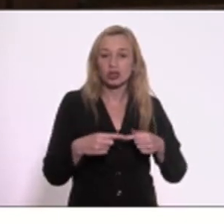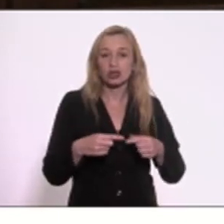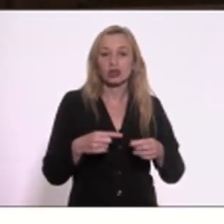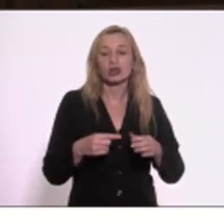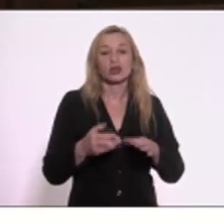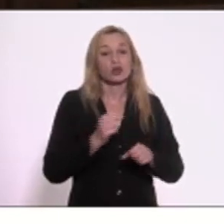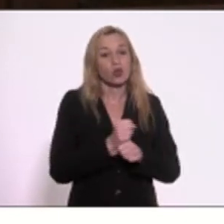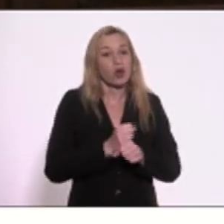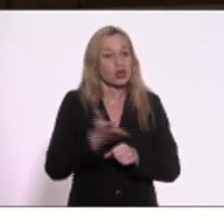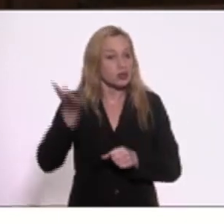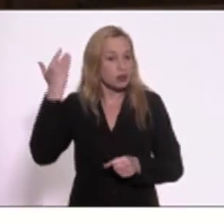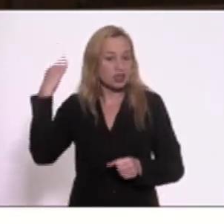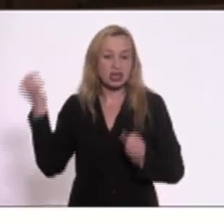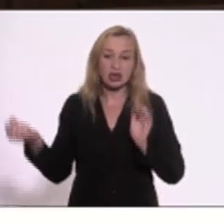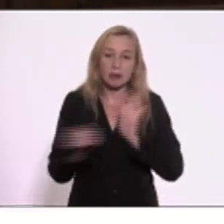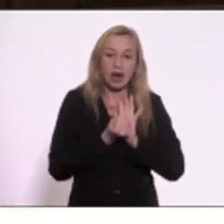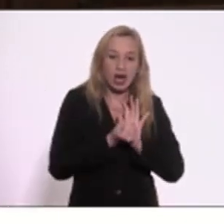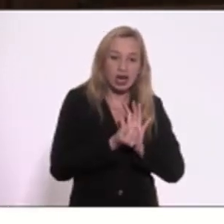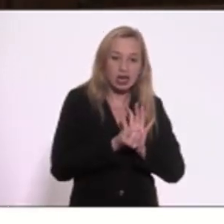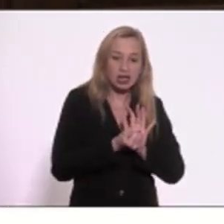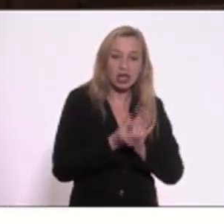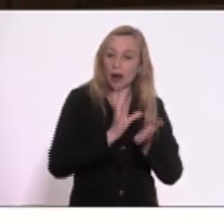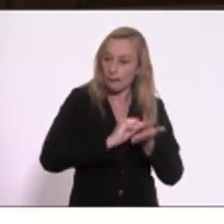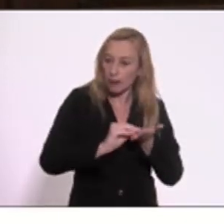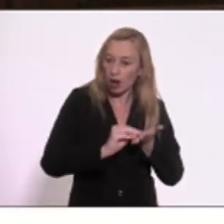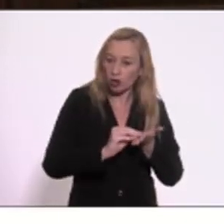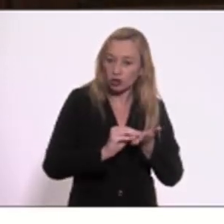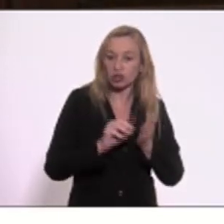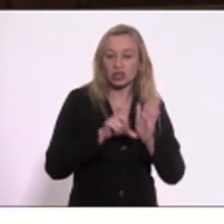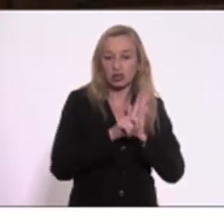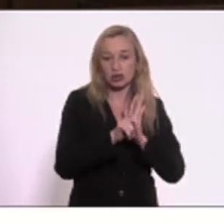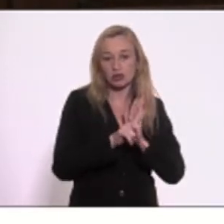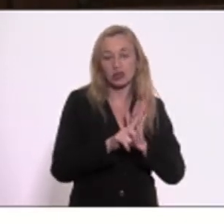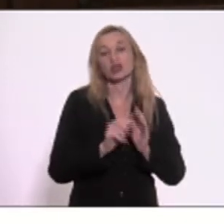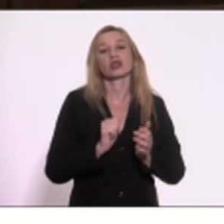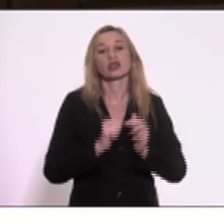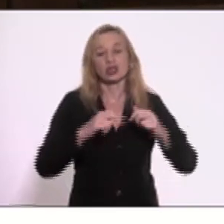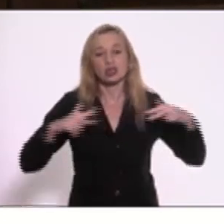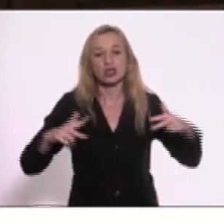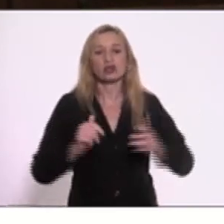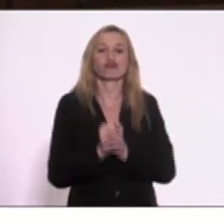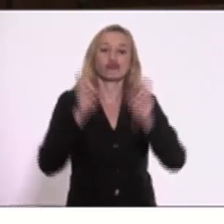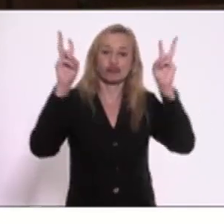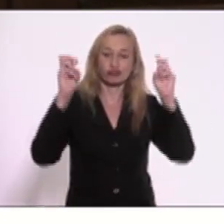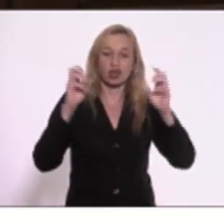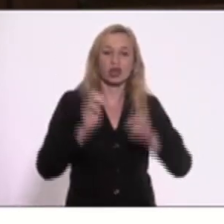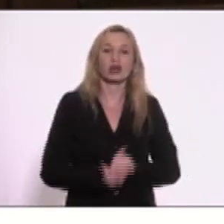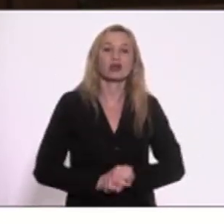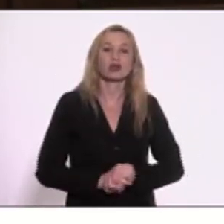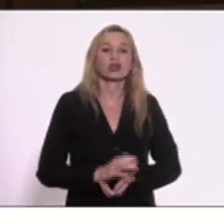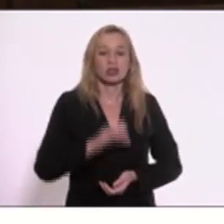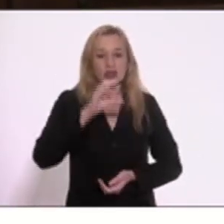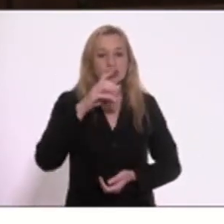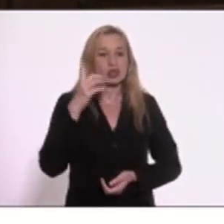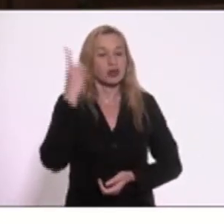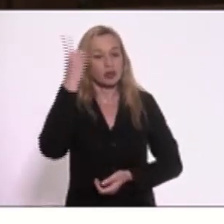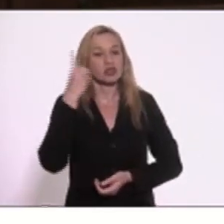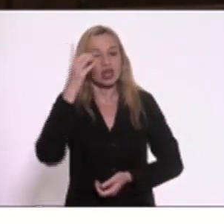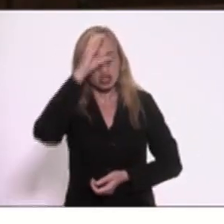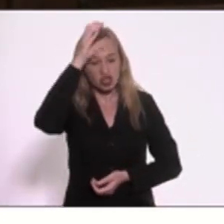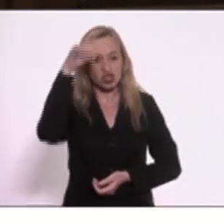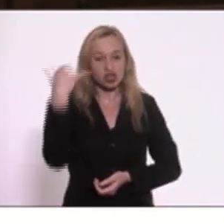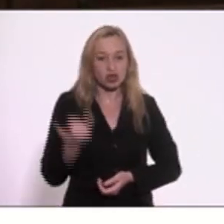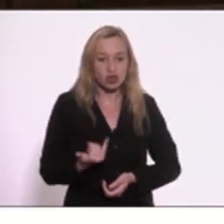passada, a grande marca, a grande pauta da Assembleia Legislativa em torno desse tema, deputada Tia Ju e deputada